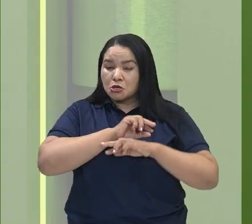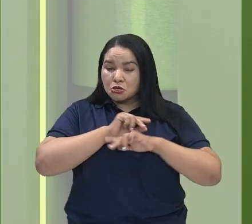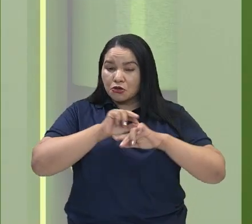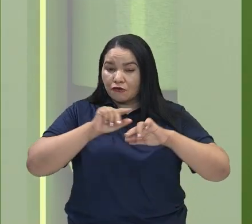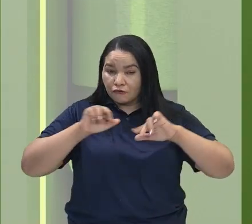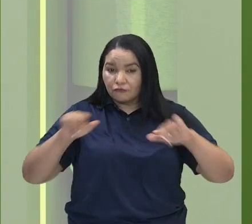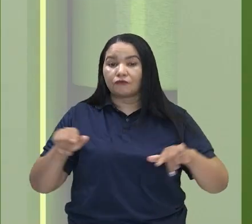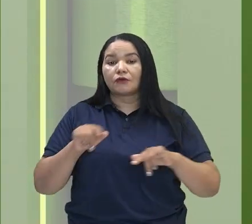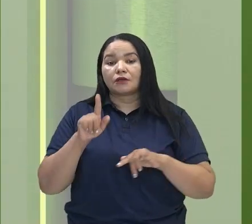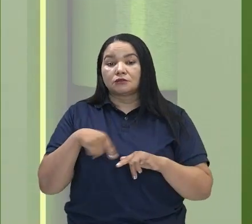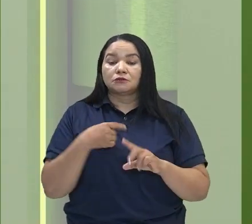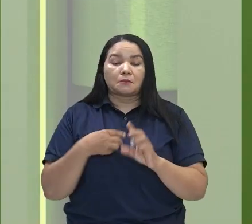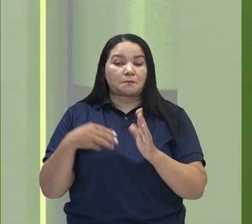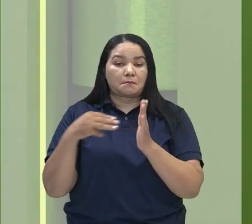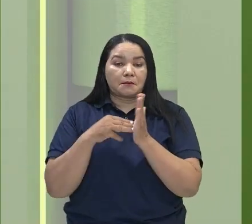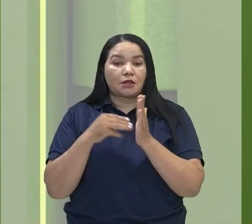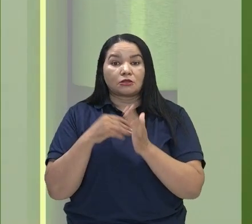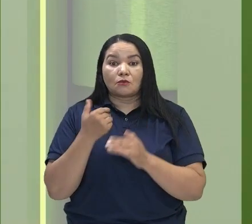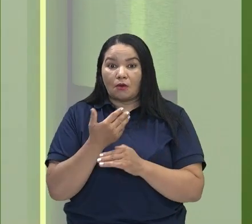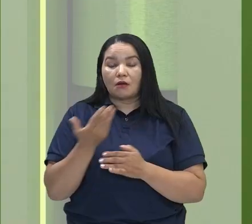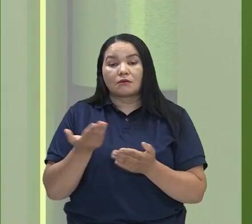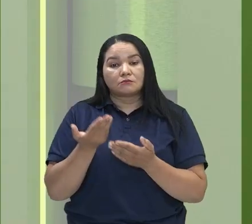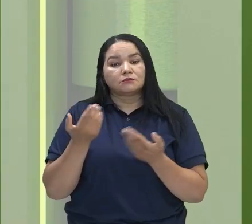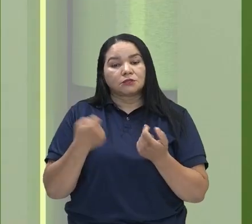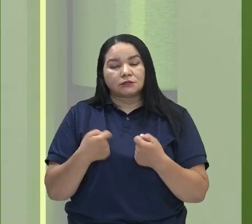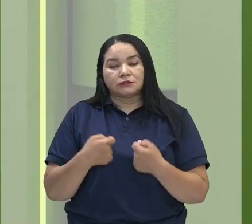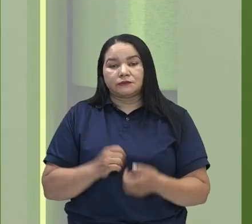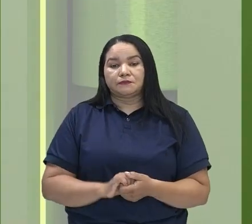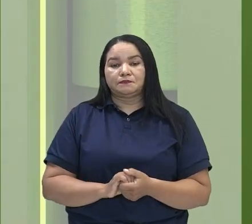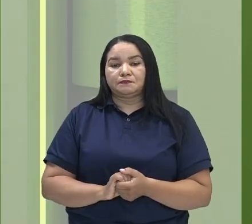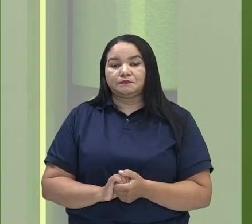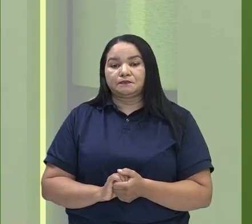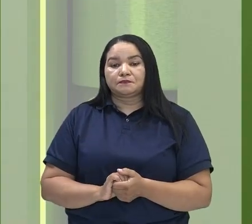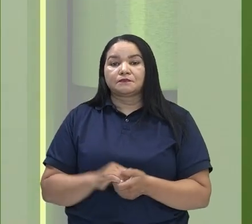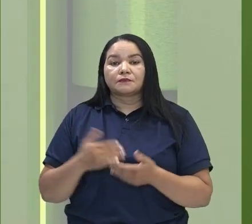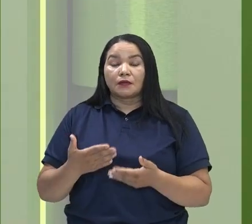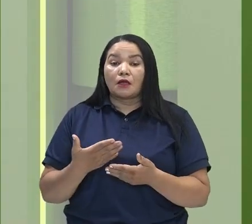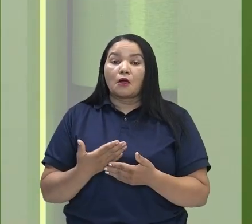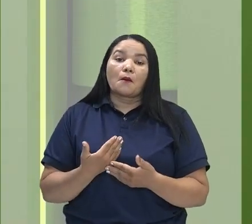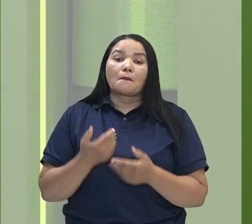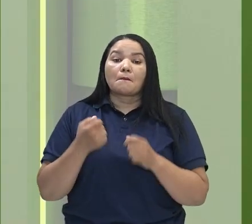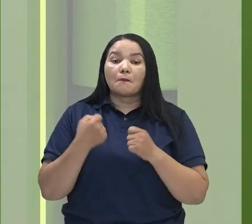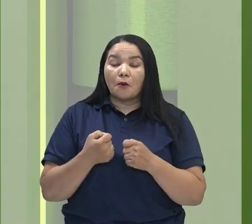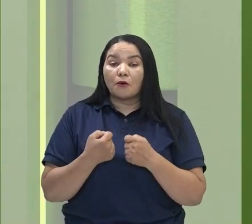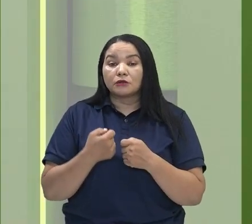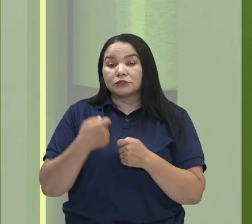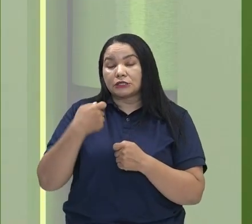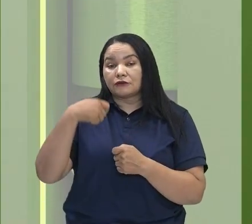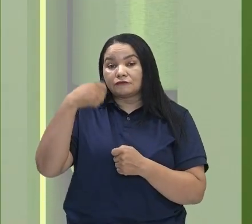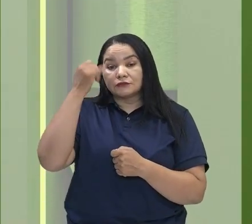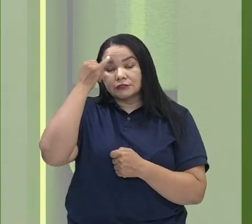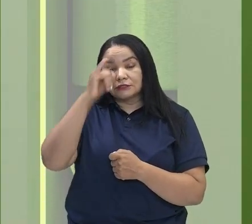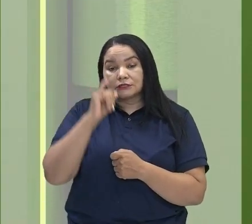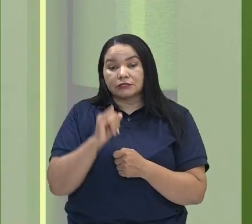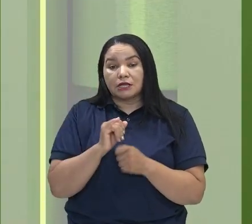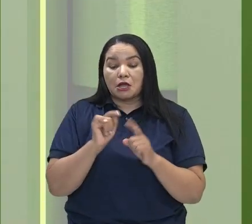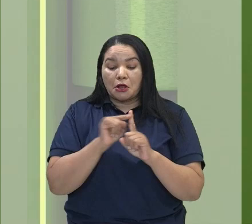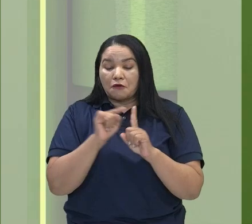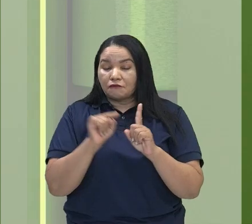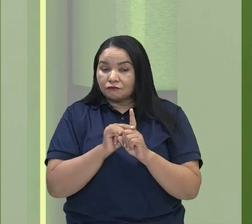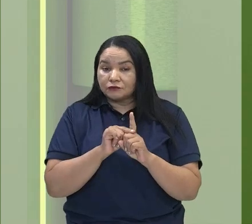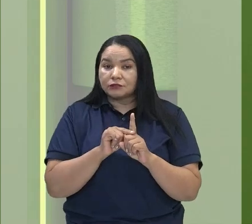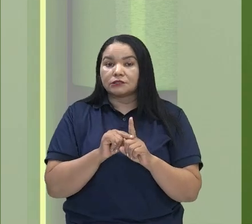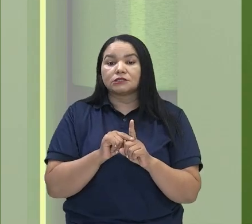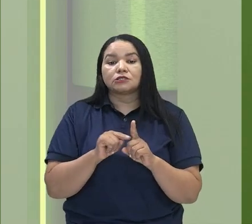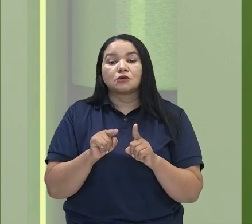desses métodos. Bom, a gente viu então, né, que eles previnem uma gravidez indesejada, alguns deles